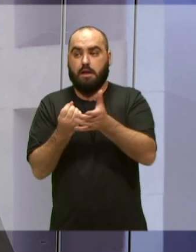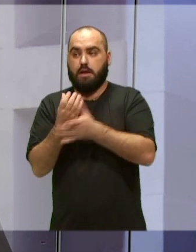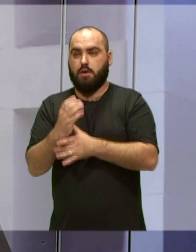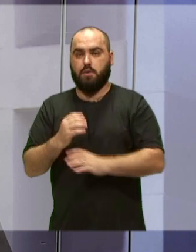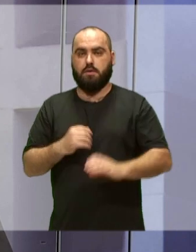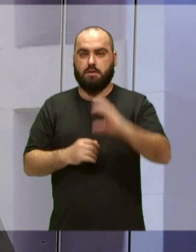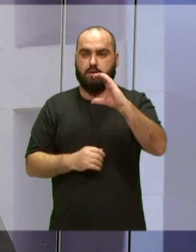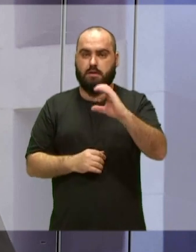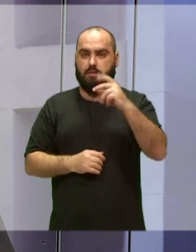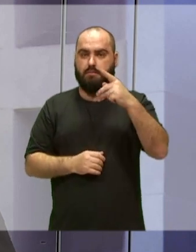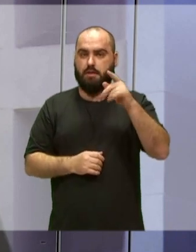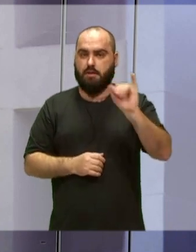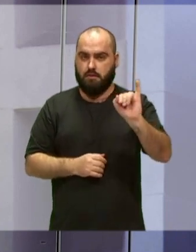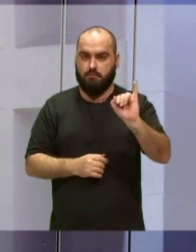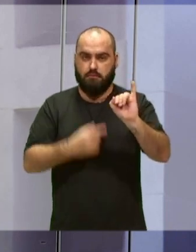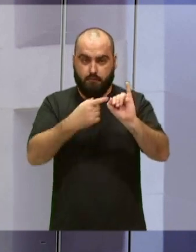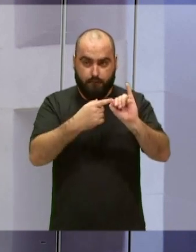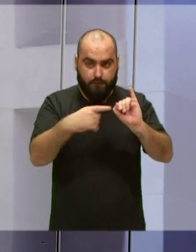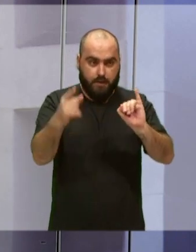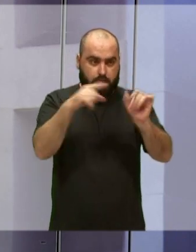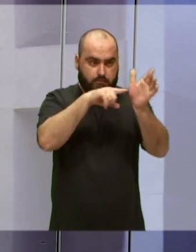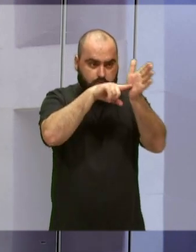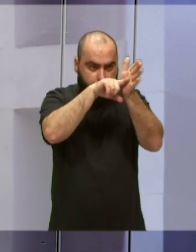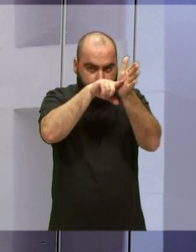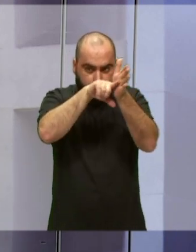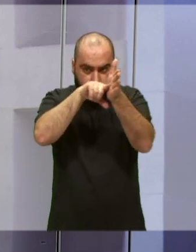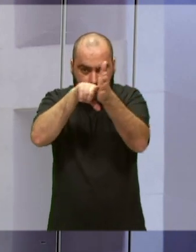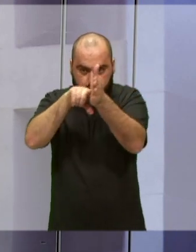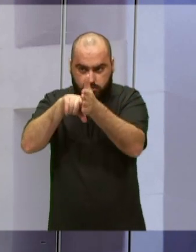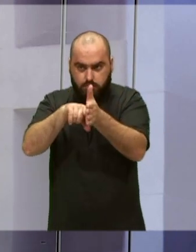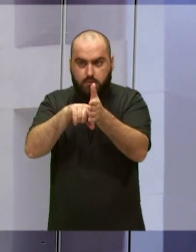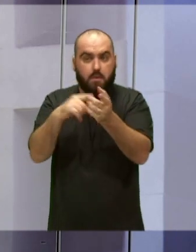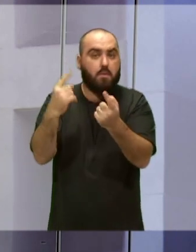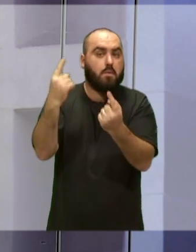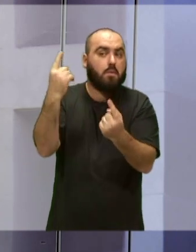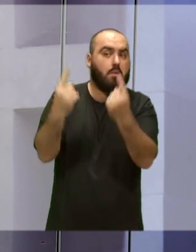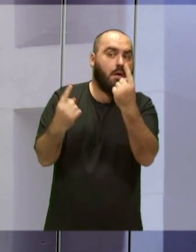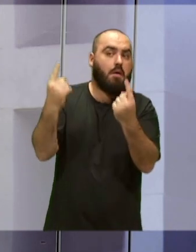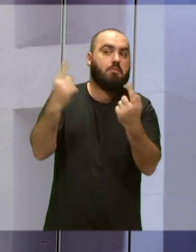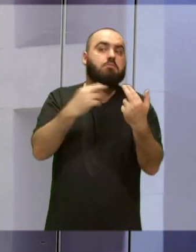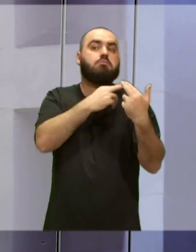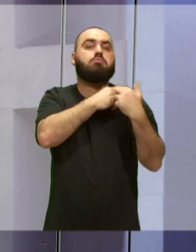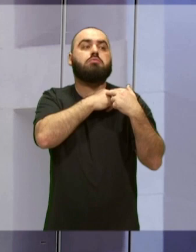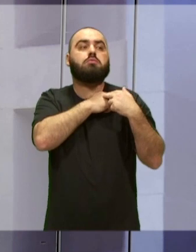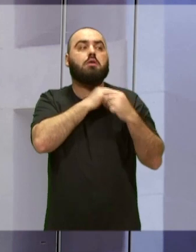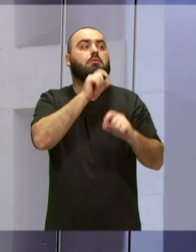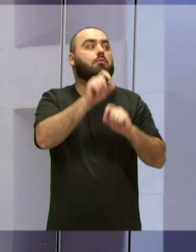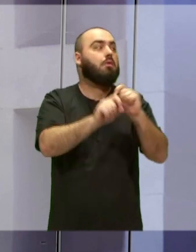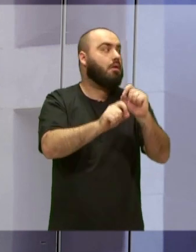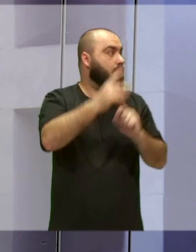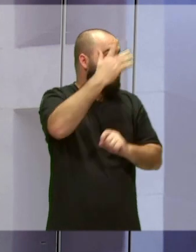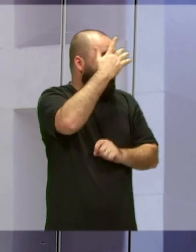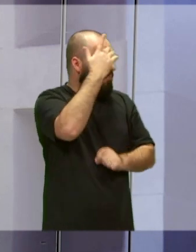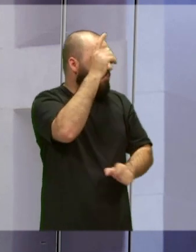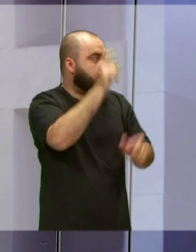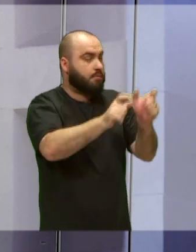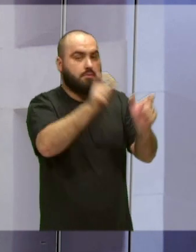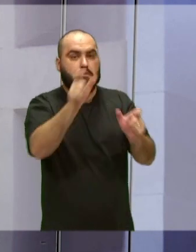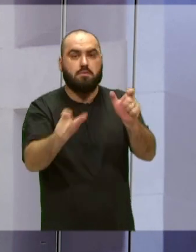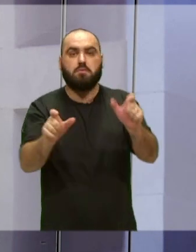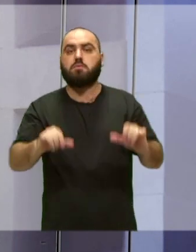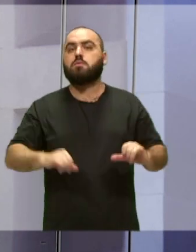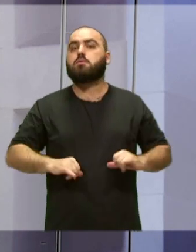CPI ela tá tá tá investigando Quais foram os agentes qua Quais foram as omissões